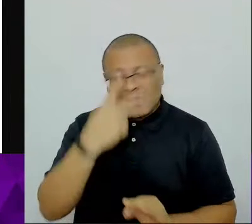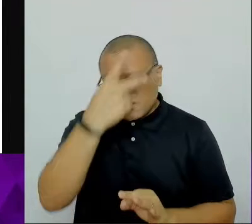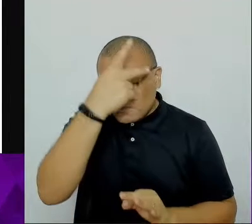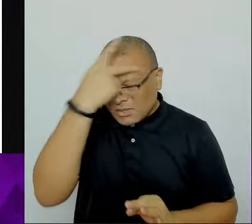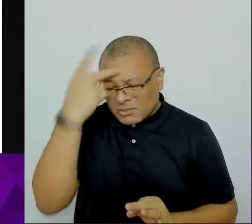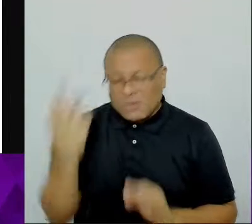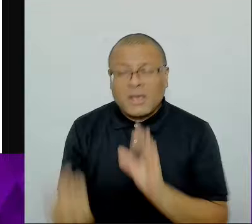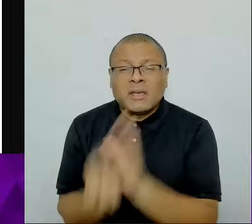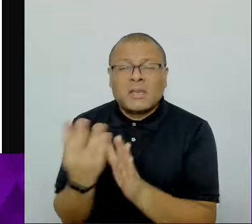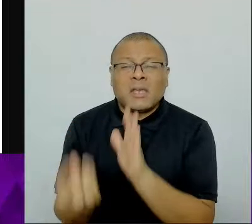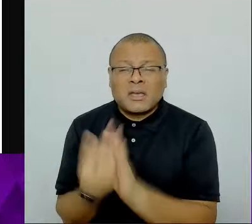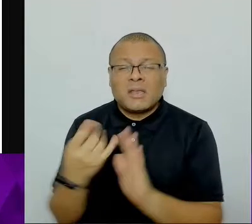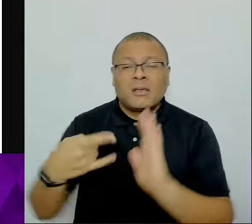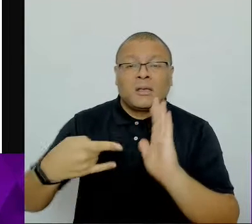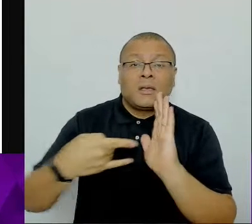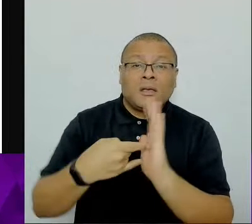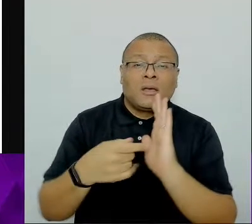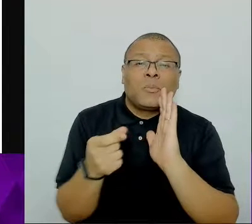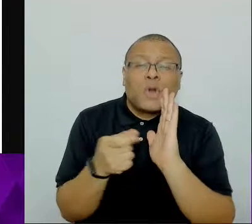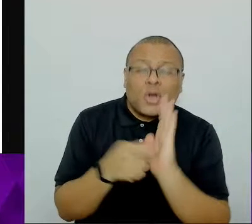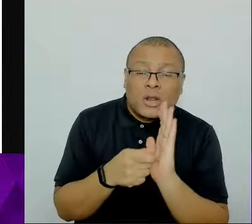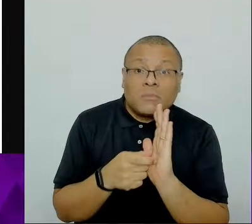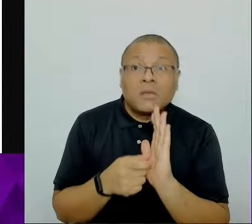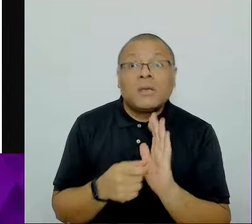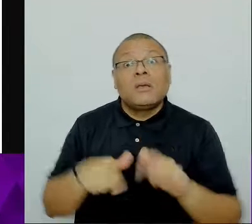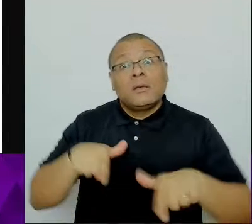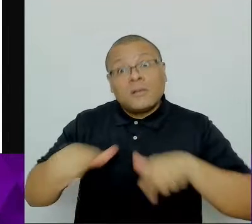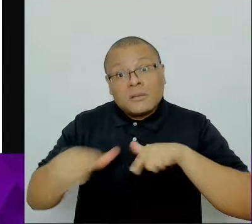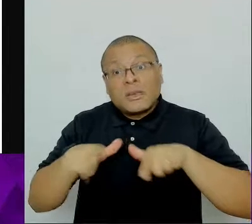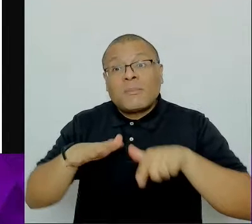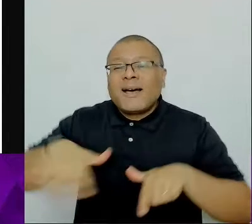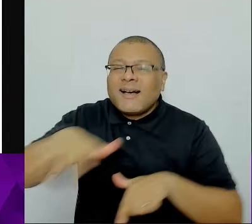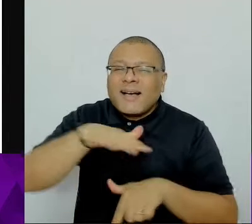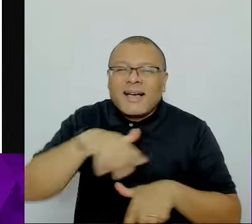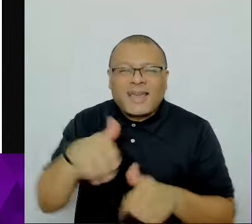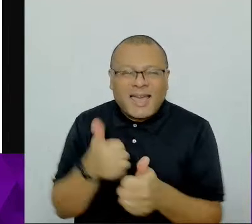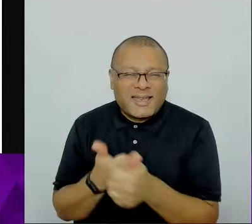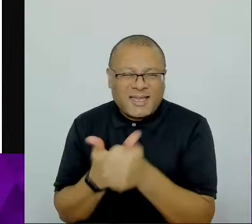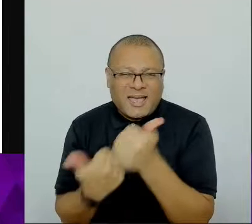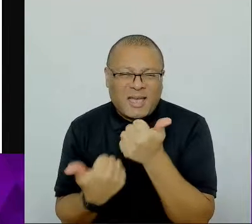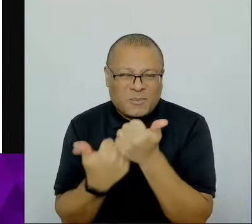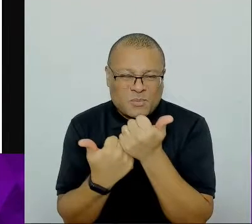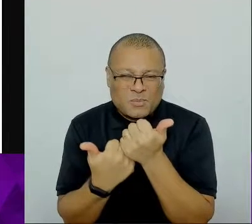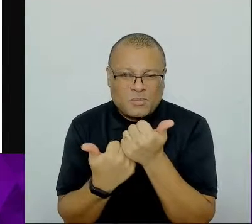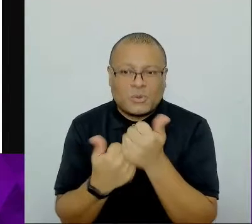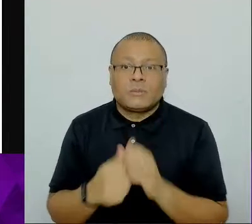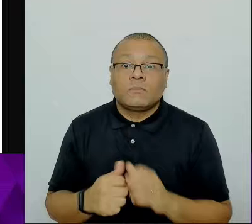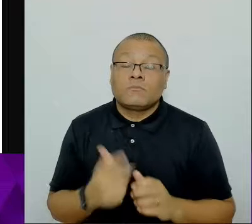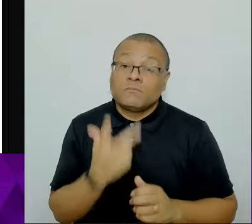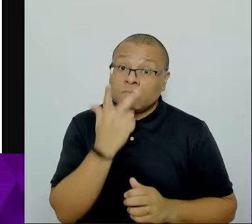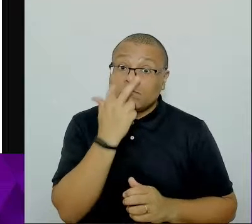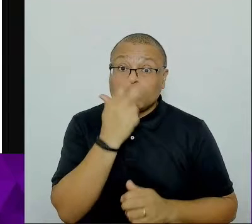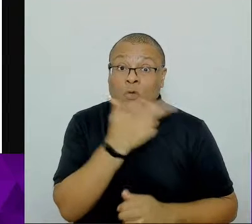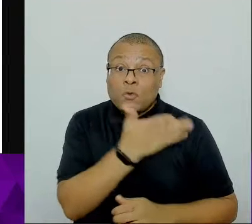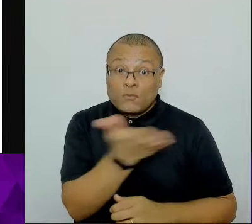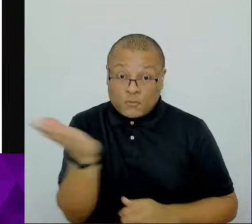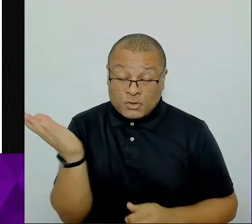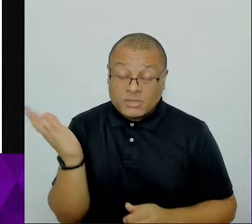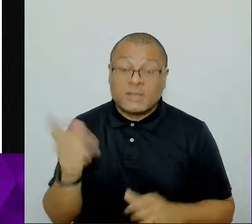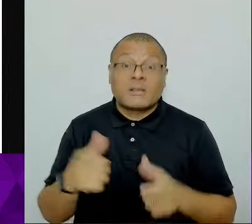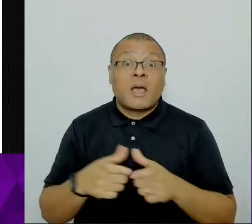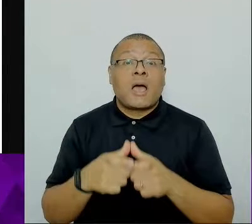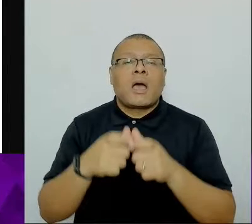desenvolve software e tem muita gente que trabalha relacionado ao desenvolvimento de software de alguma forma, né? Então, provavelmente boa parte de vocês, talvez a